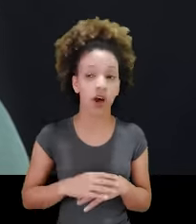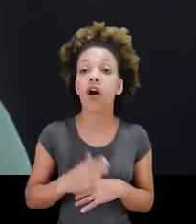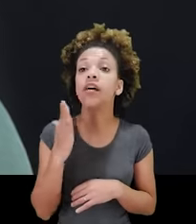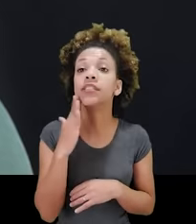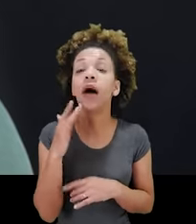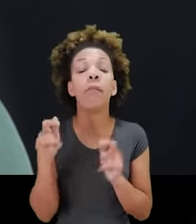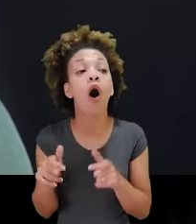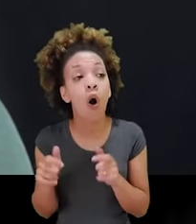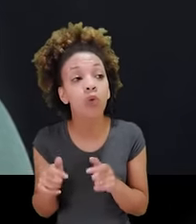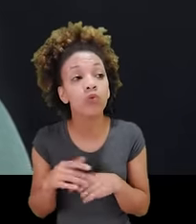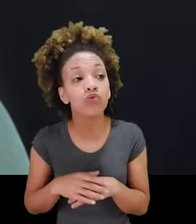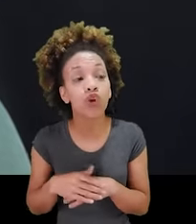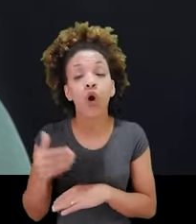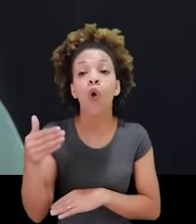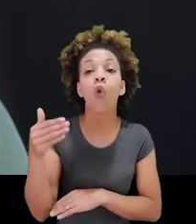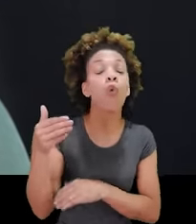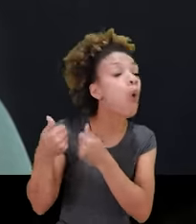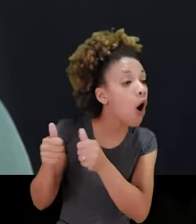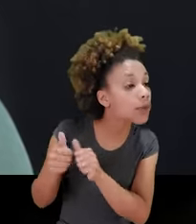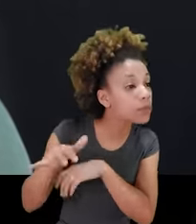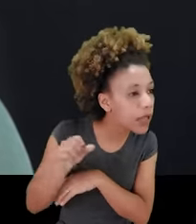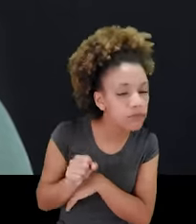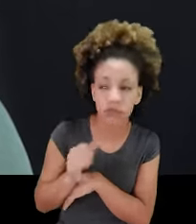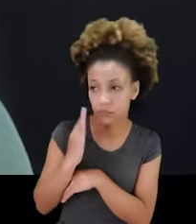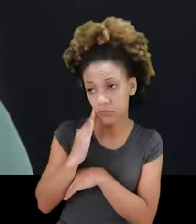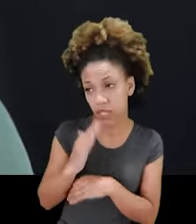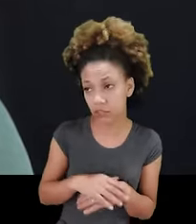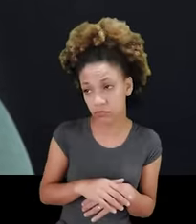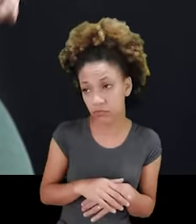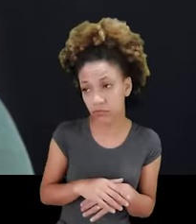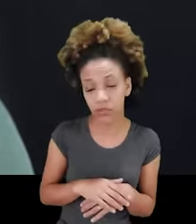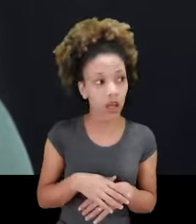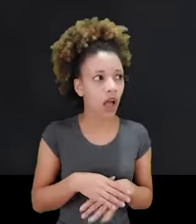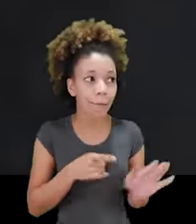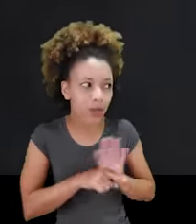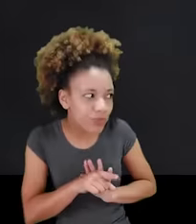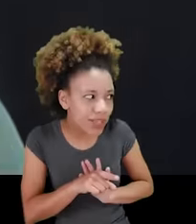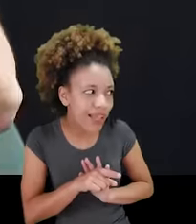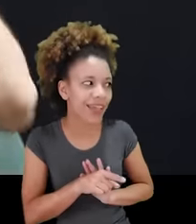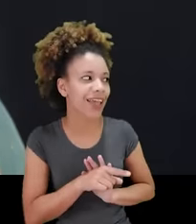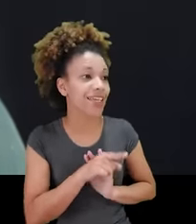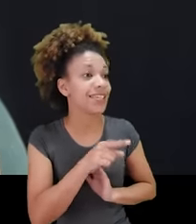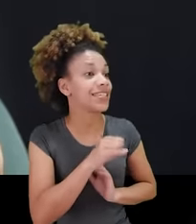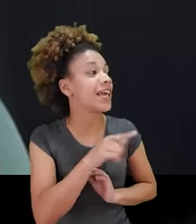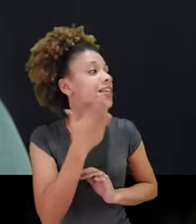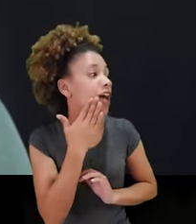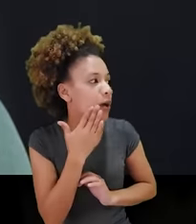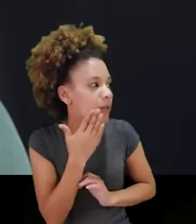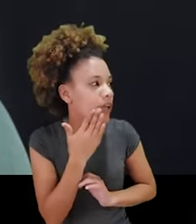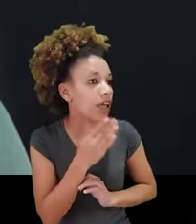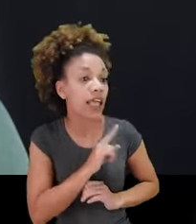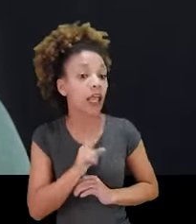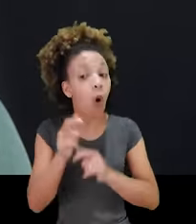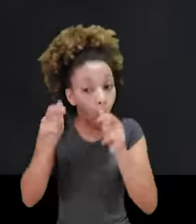sabe onde é que fica o ponto de ônibus? Ele fala, sei. Porque eu perguntei se ele sabe onde é que fica. Eu não falei onde fica. Uhum. Então